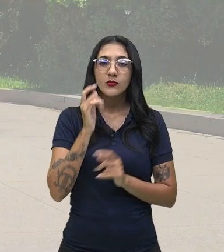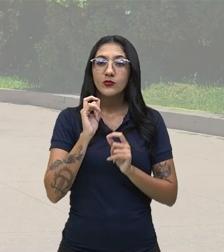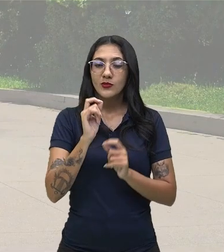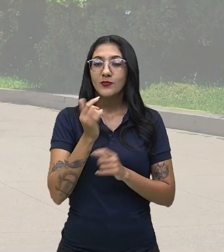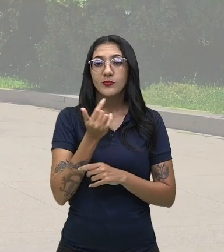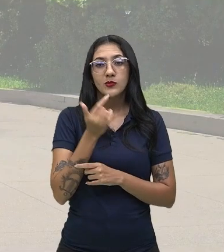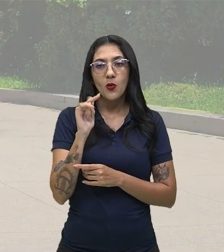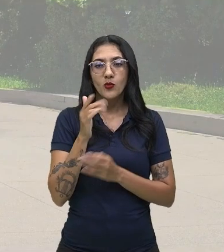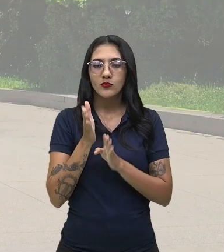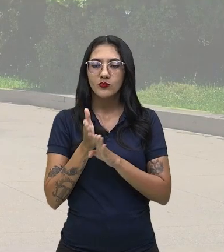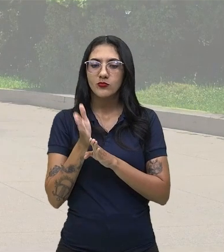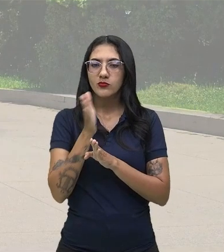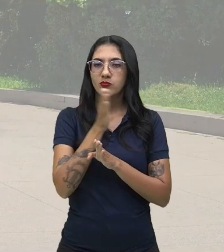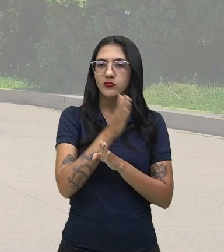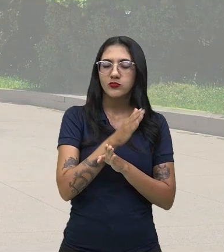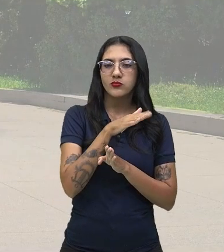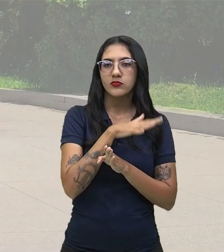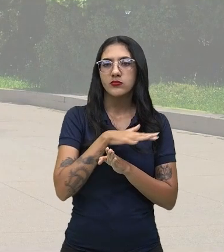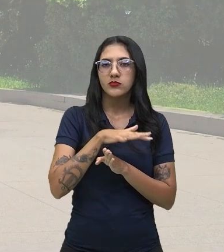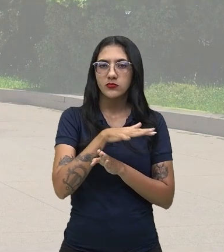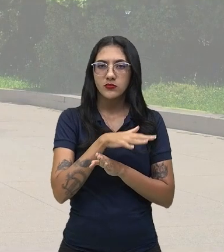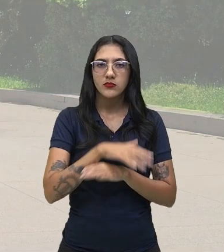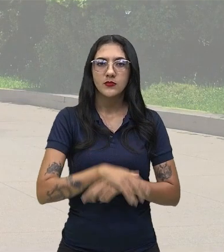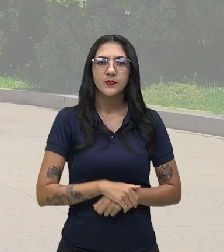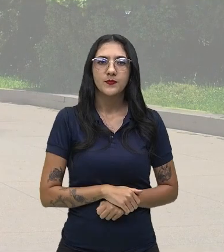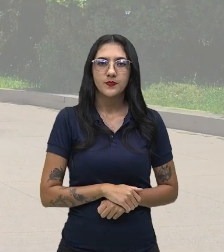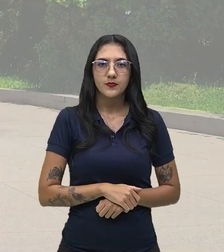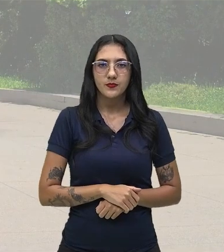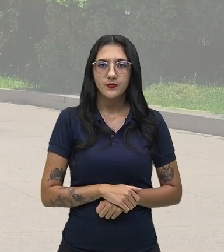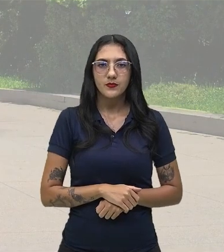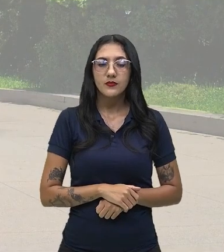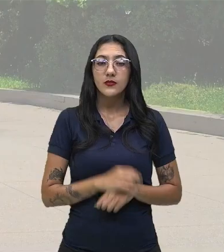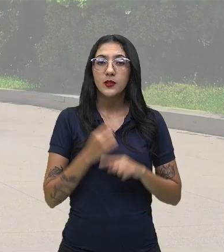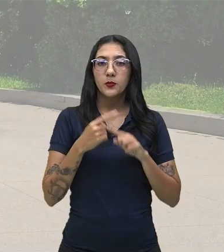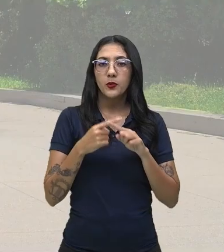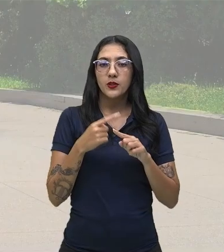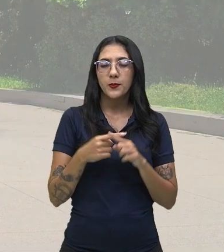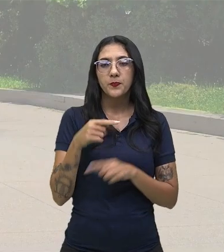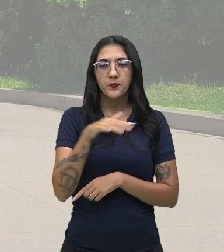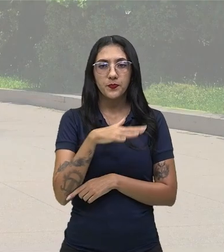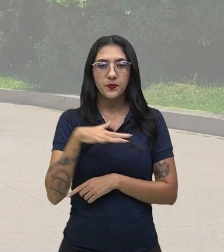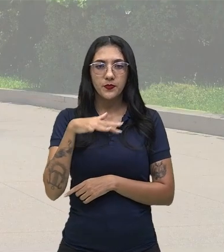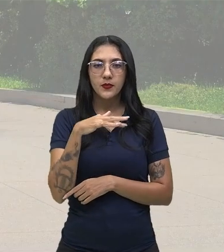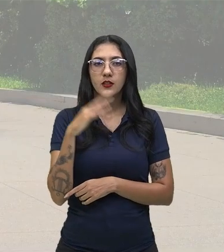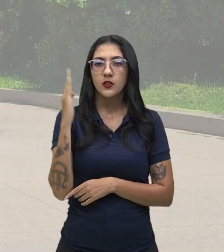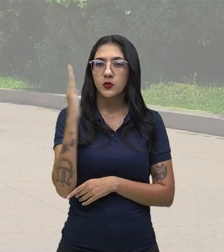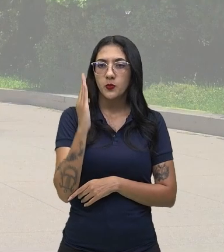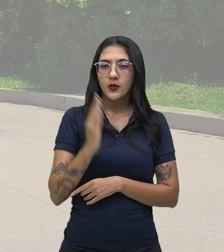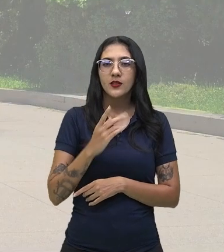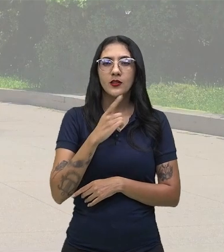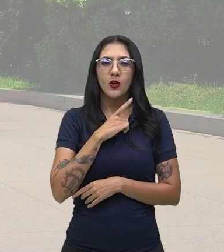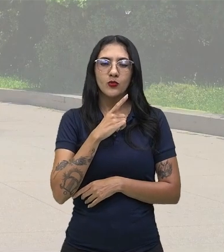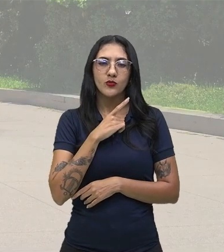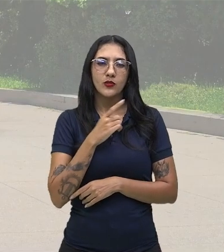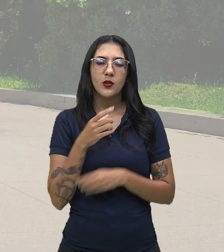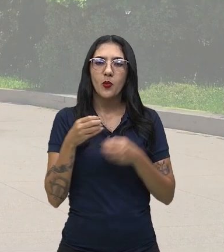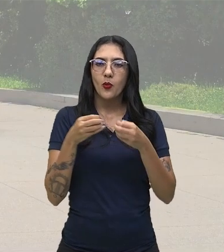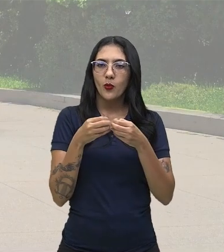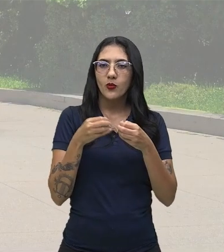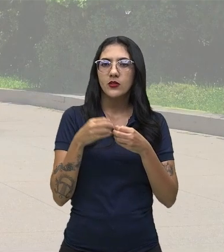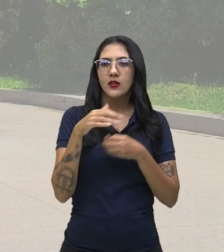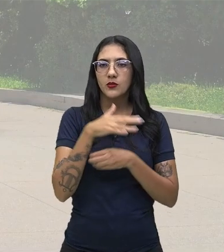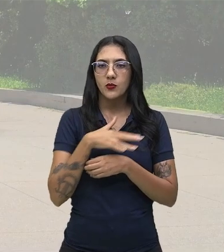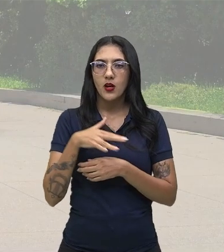outro hemisfério da Terra. Isso porque o território brasileiro tem terras no hemisfério